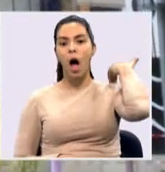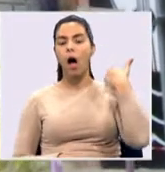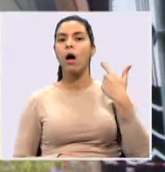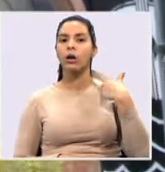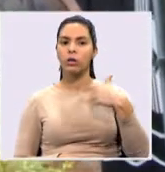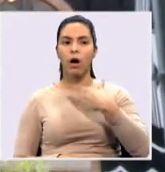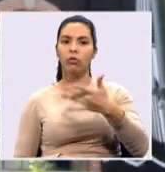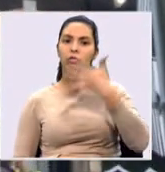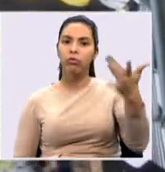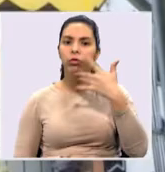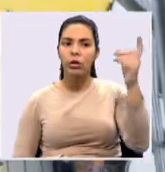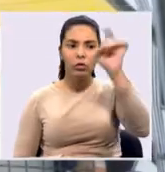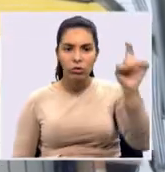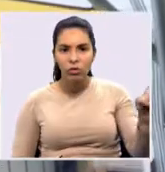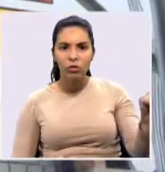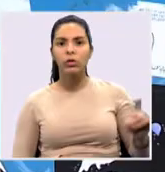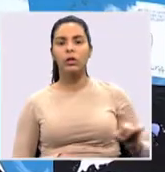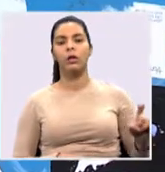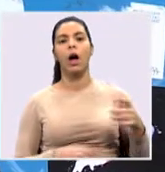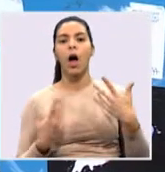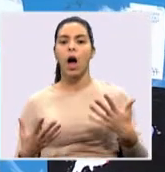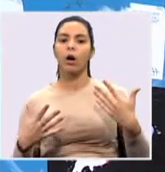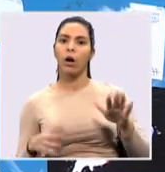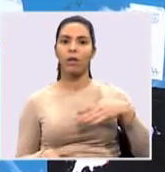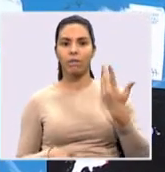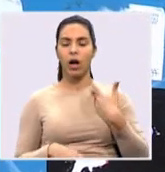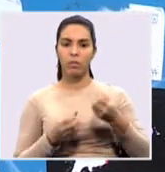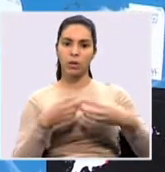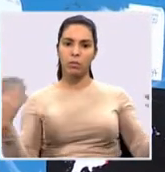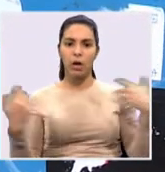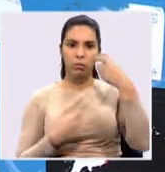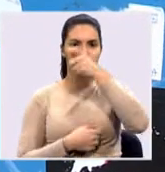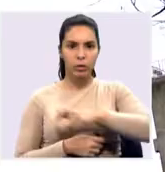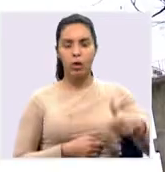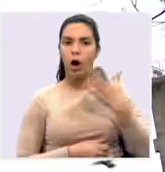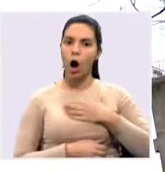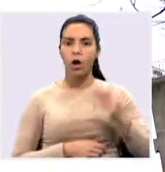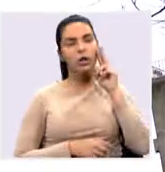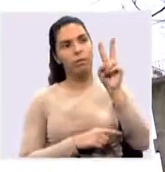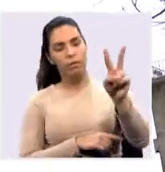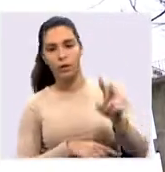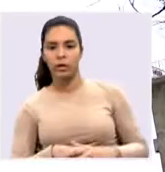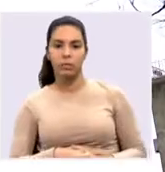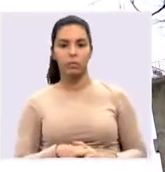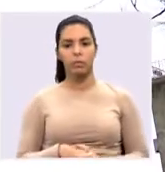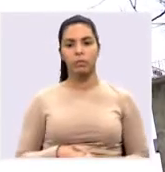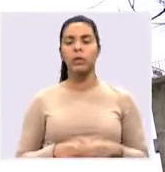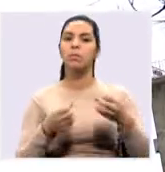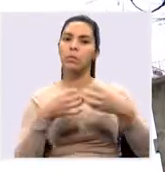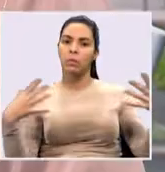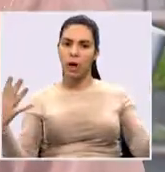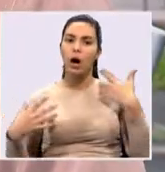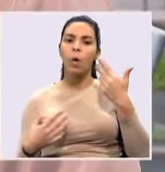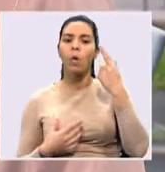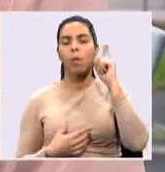anos adquiriu maior reconhecimento. Hoje, a percepção por parte das pessoas é diferente. É a arte do século XXI. Começam a